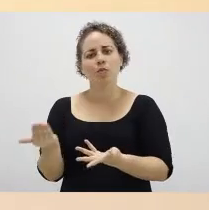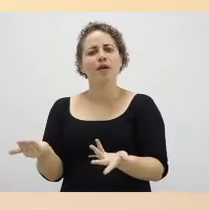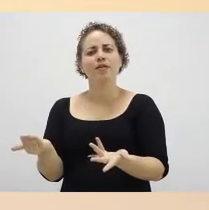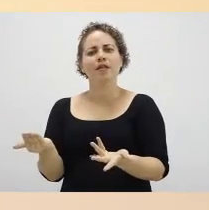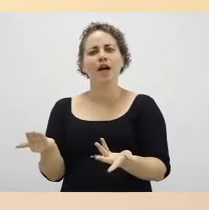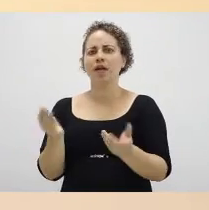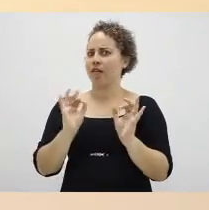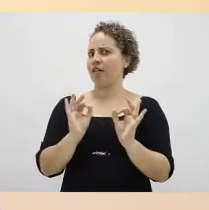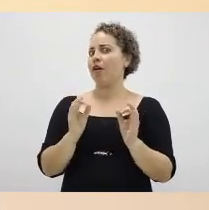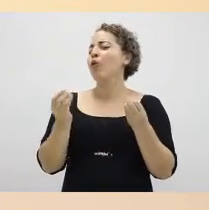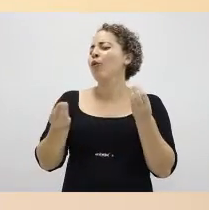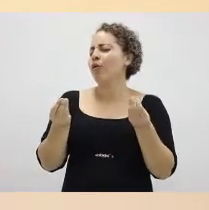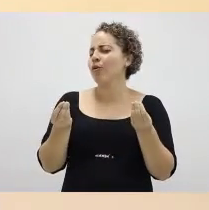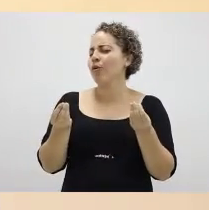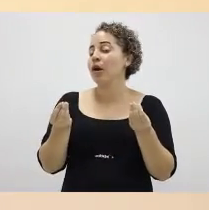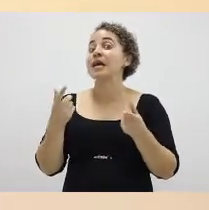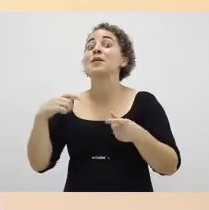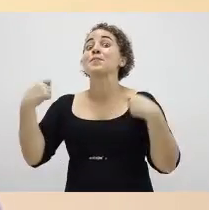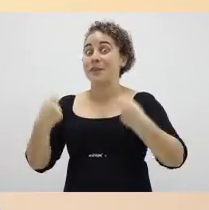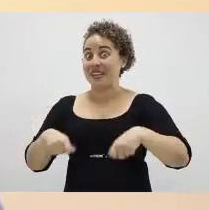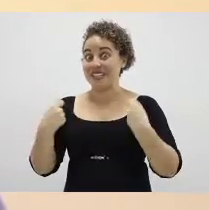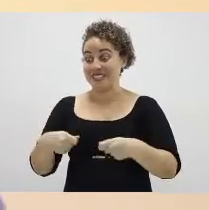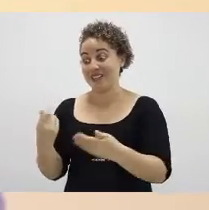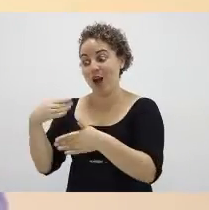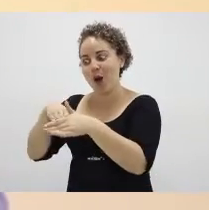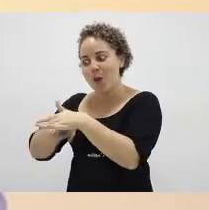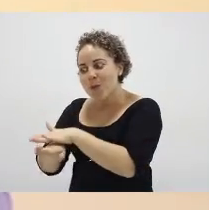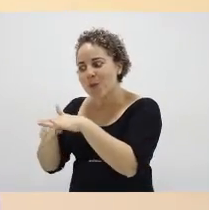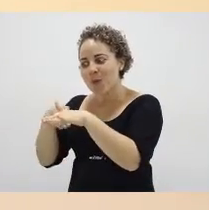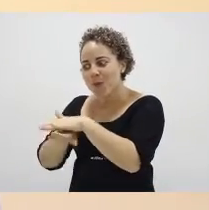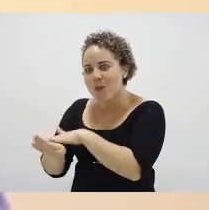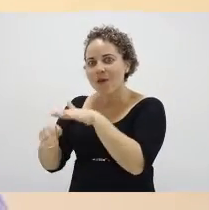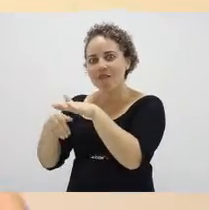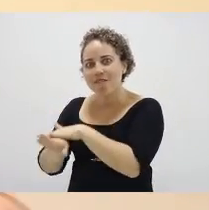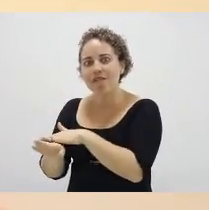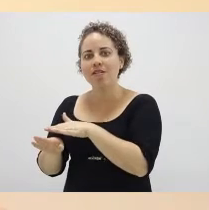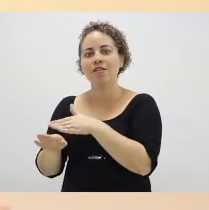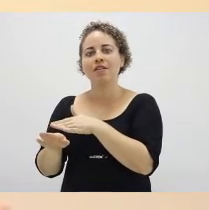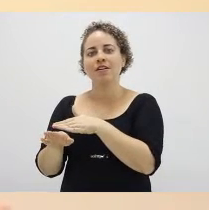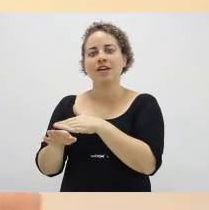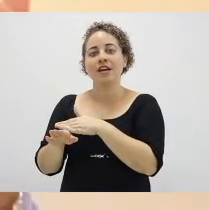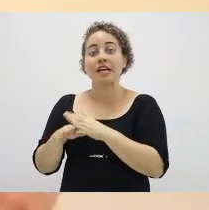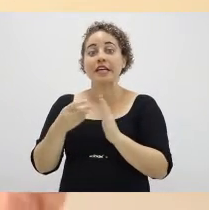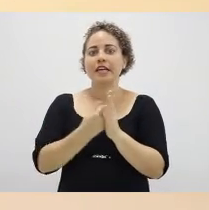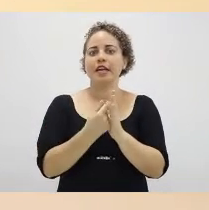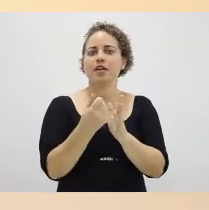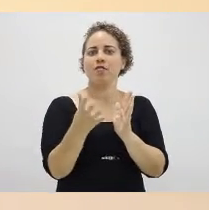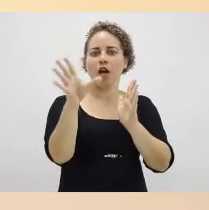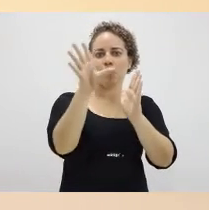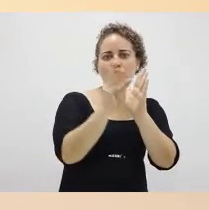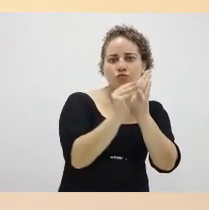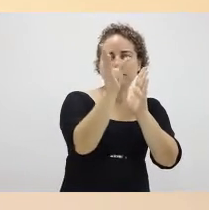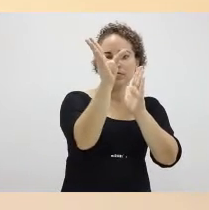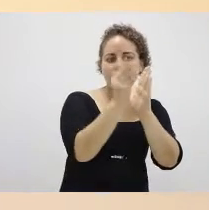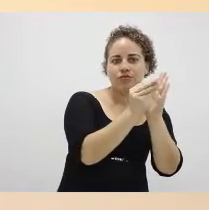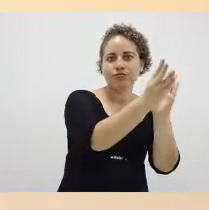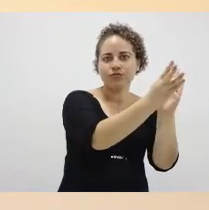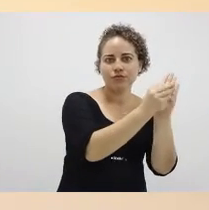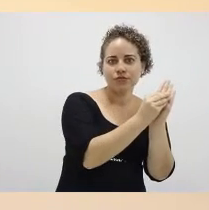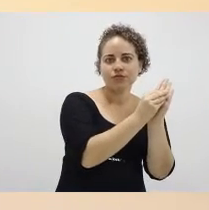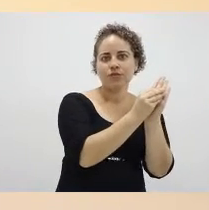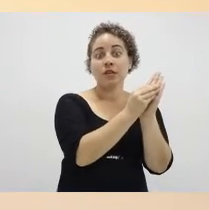estoque? É ter um sistema que permita que ele registre essas informações. Por quê? Se ele não